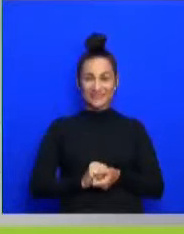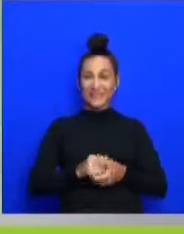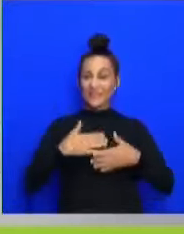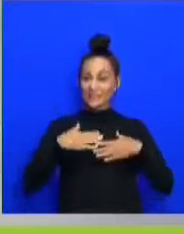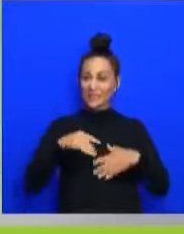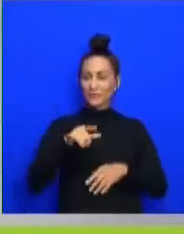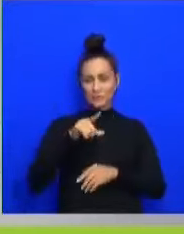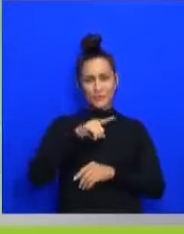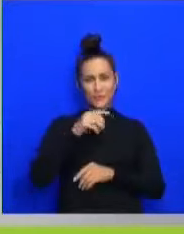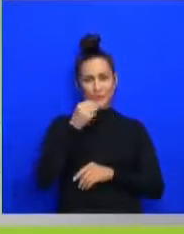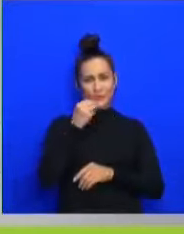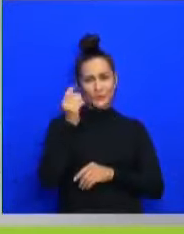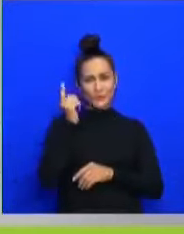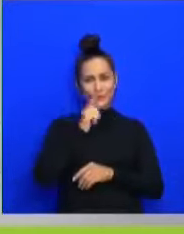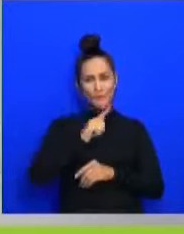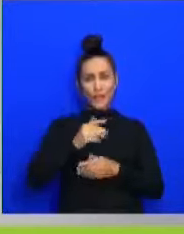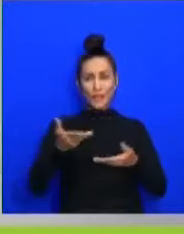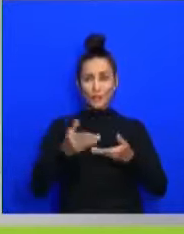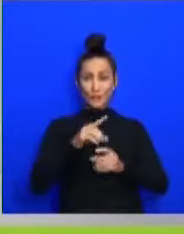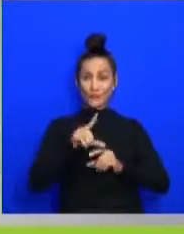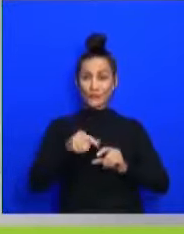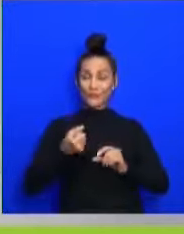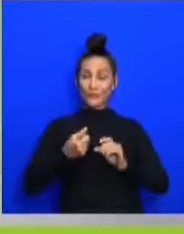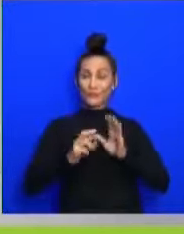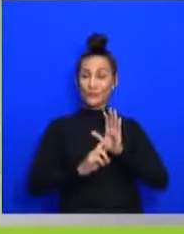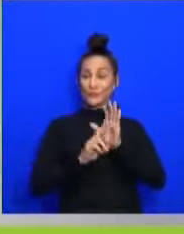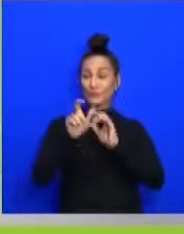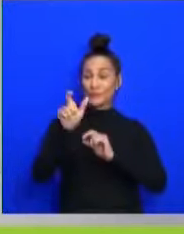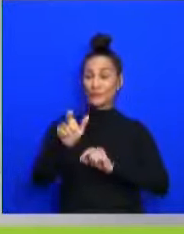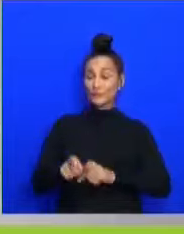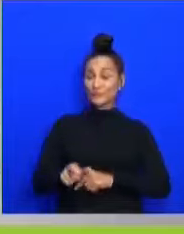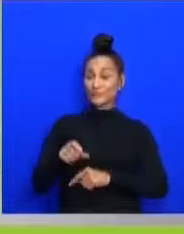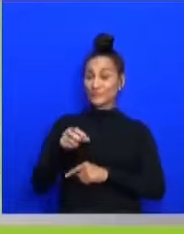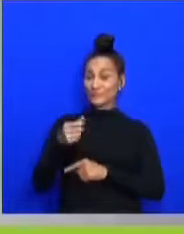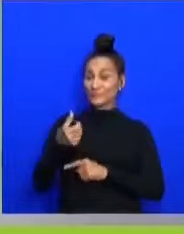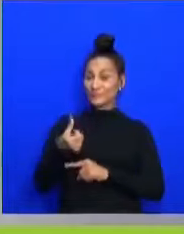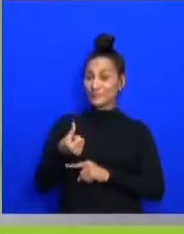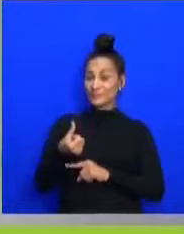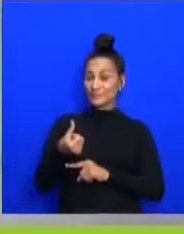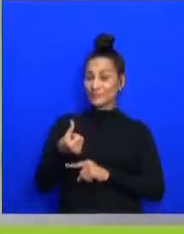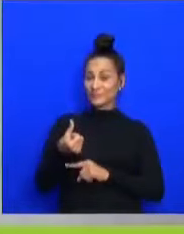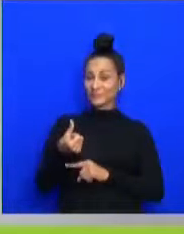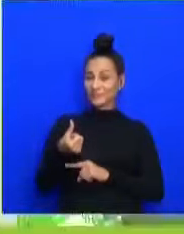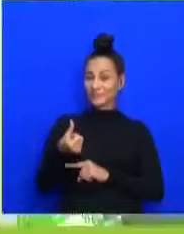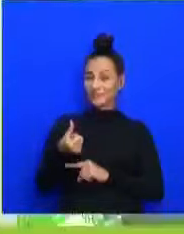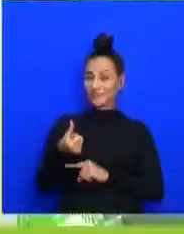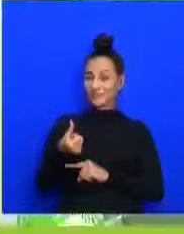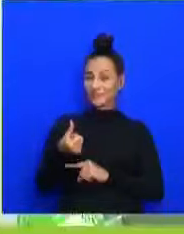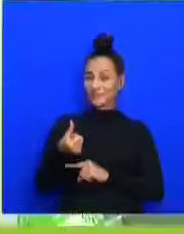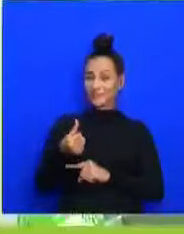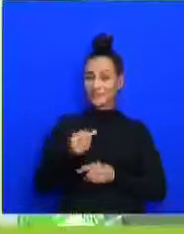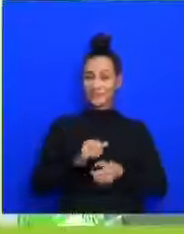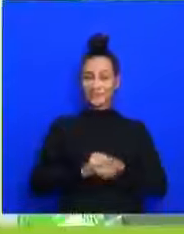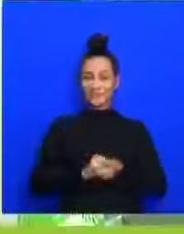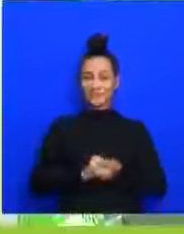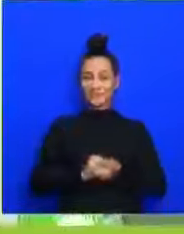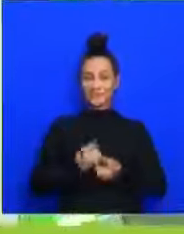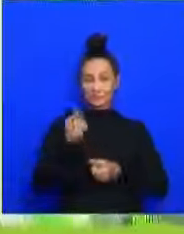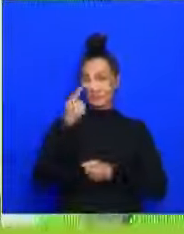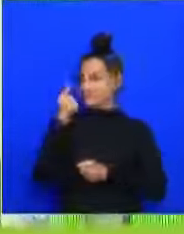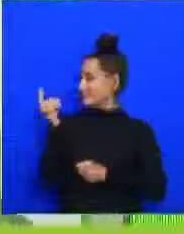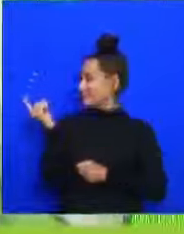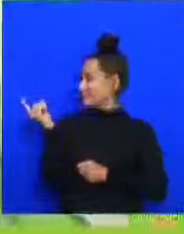Calma, você ainda tem chances. Agora o sorteio do número correspondente à coluna número 6. Bola posicionada,